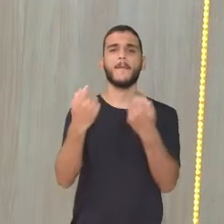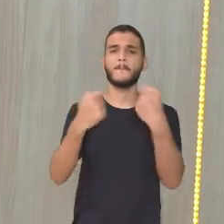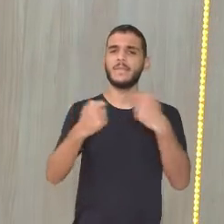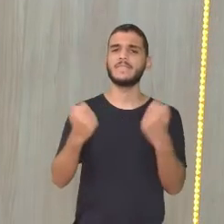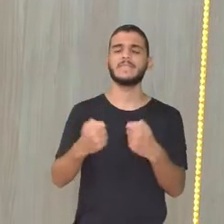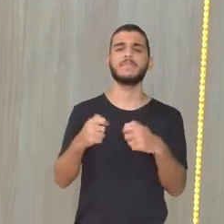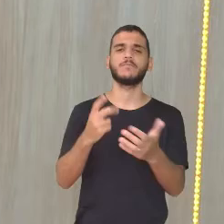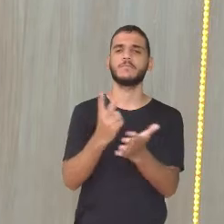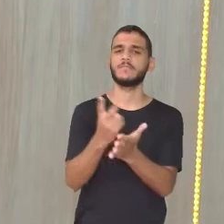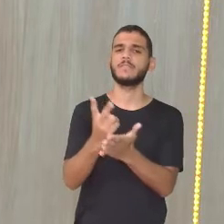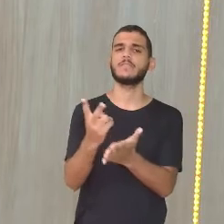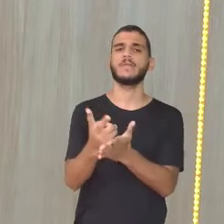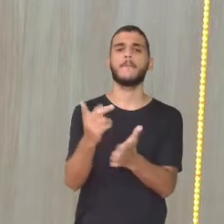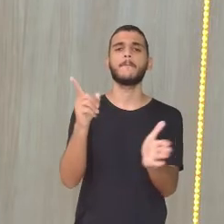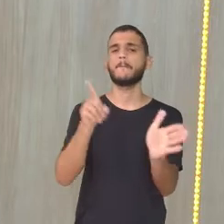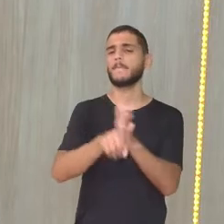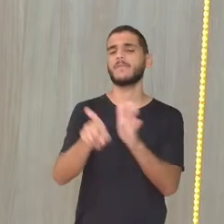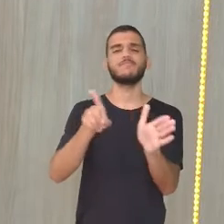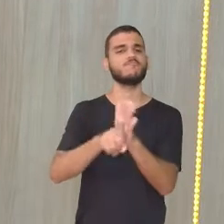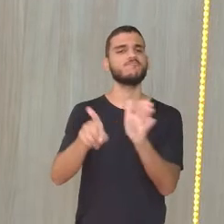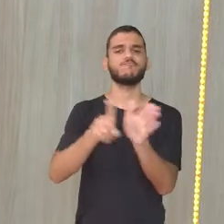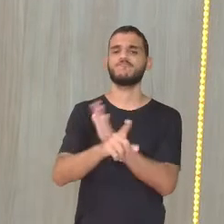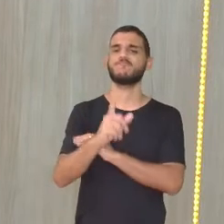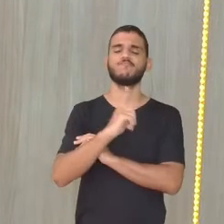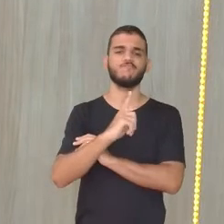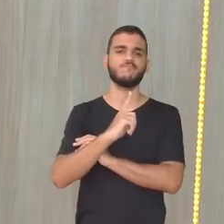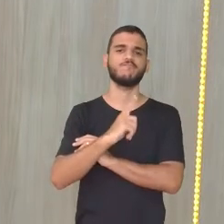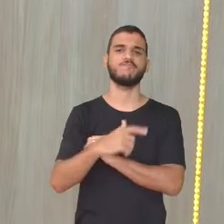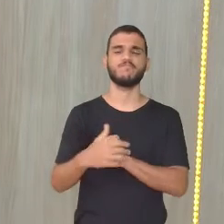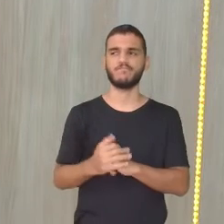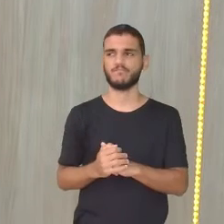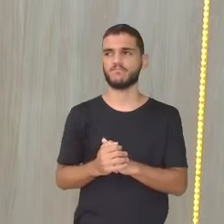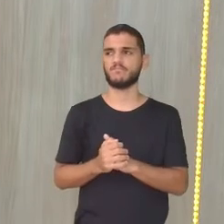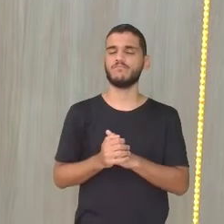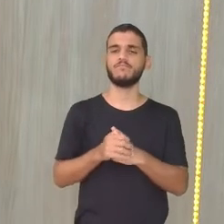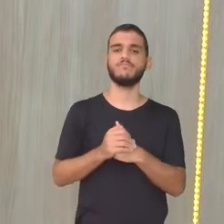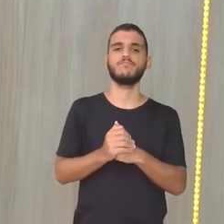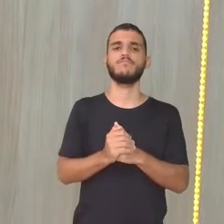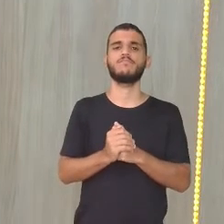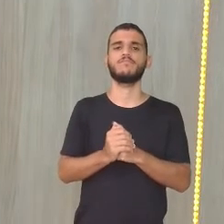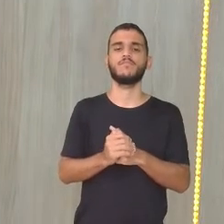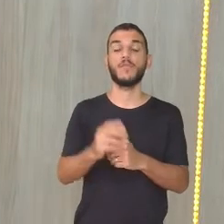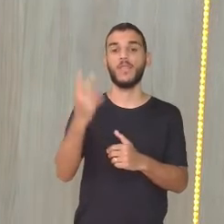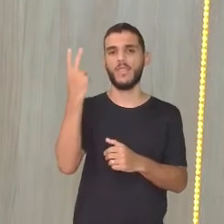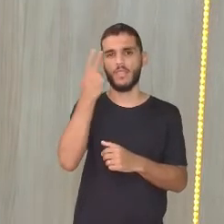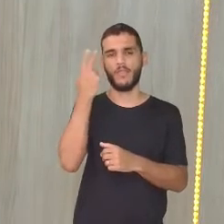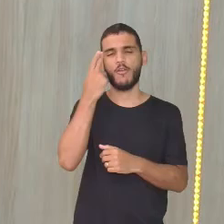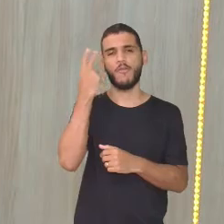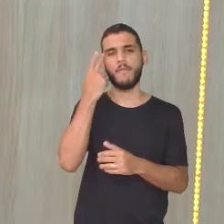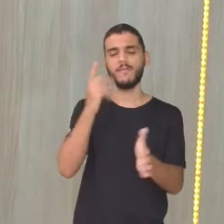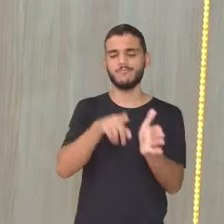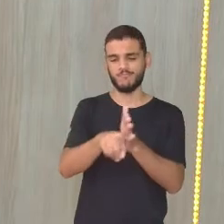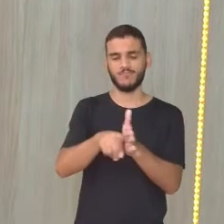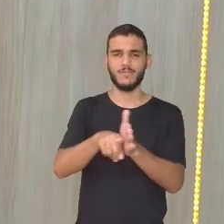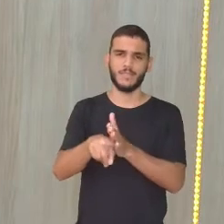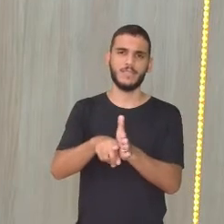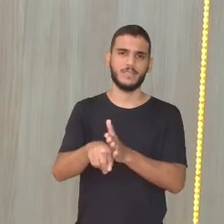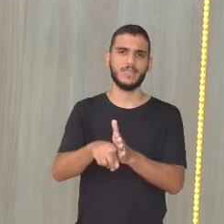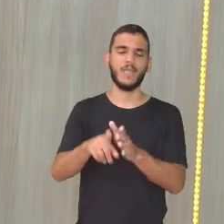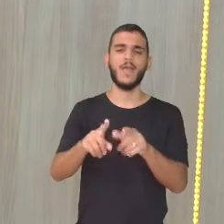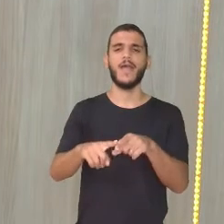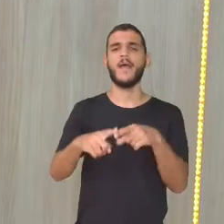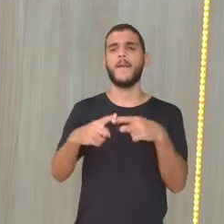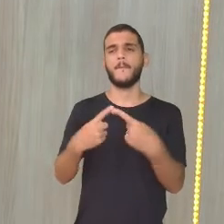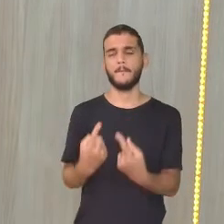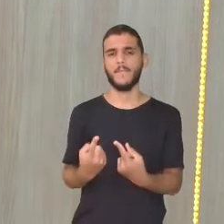manifestar? Percebe? Então, é muito comum a gente analisar dessa forma. Eu trago isso aí para vocês, né?